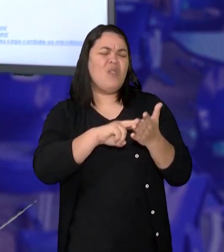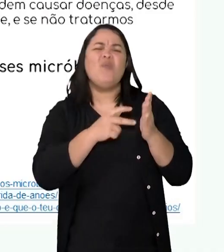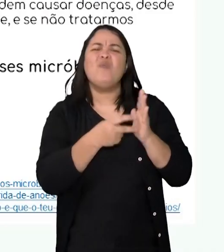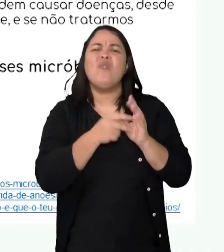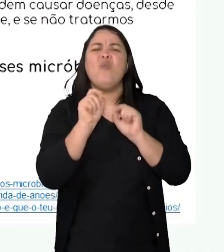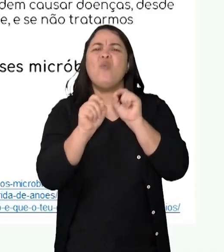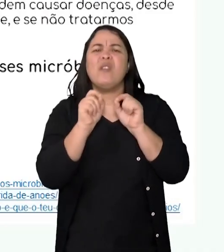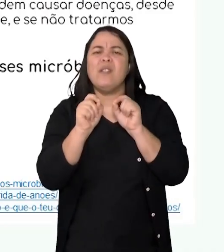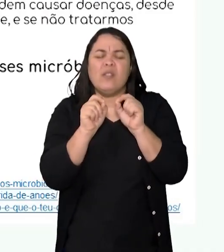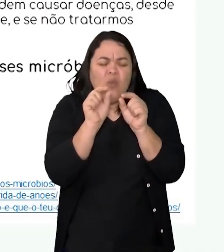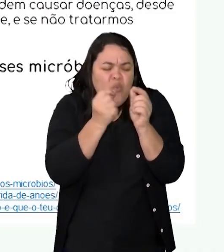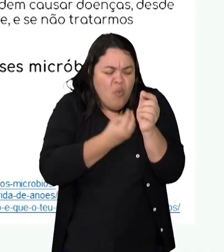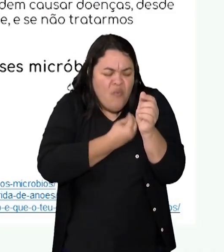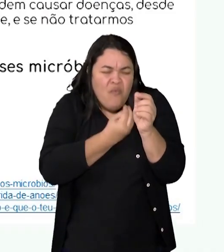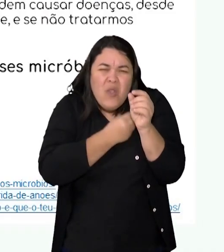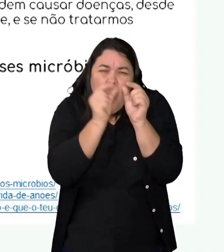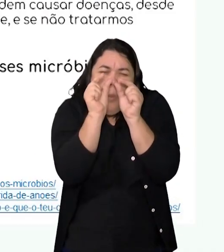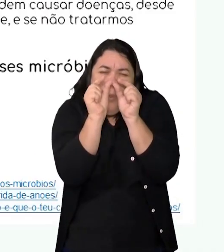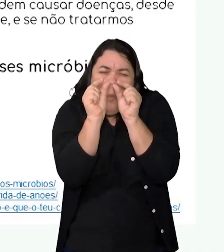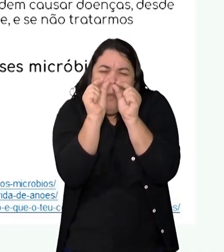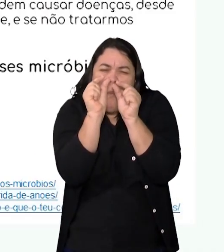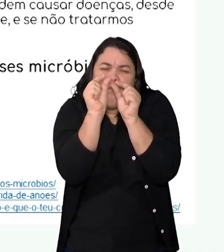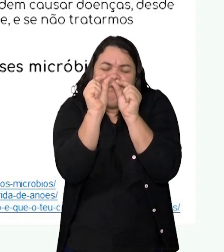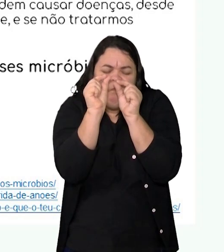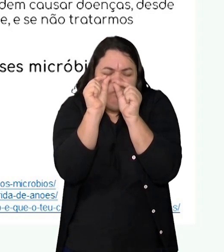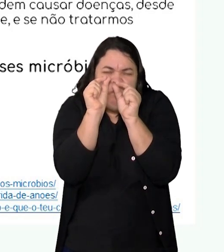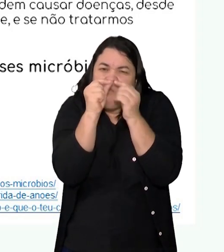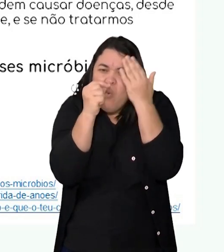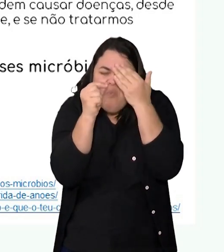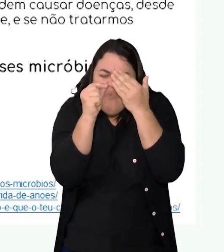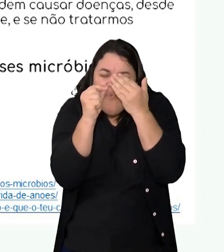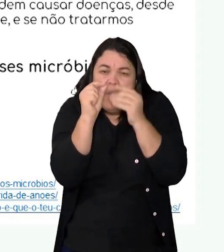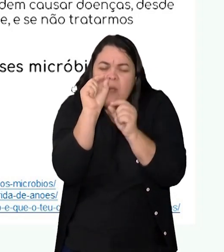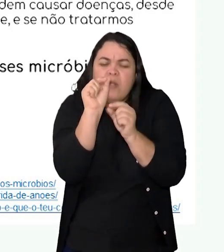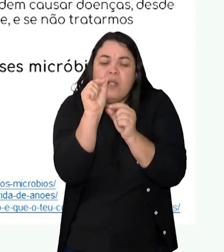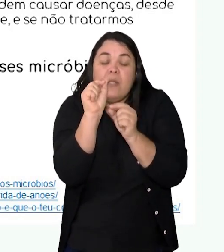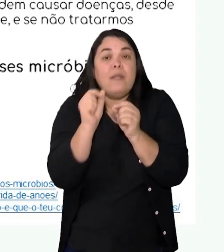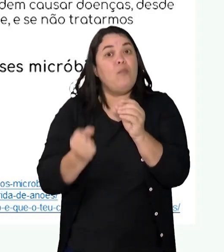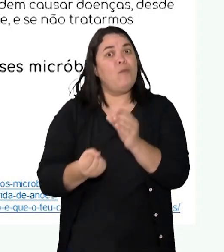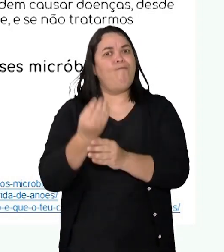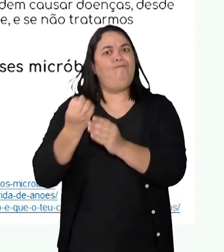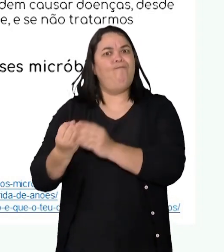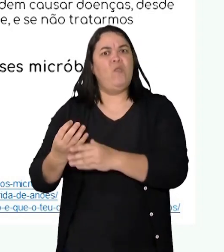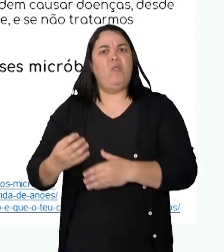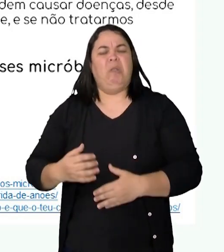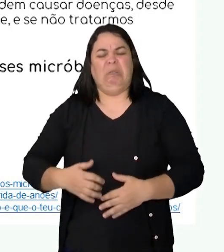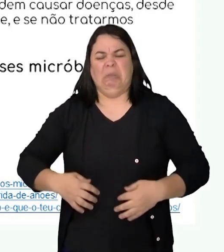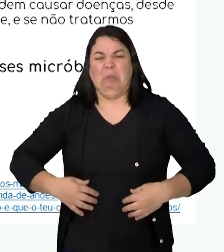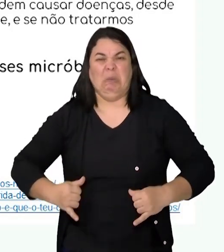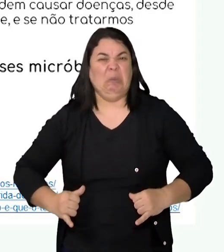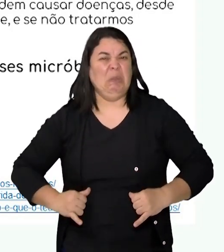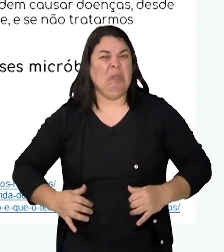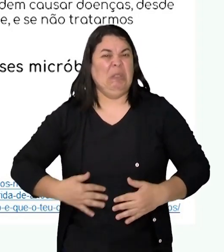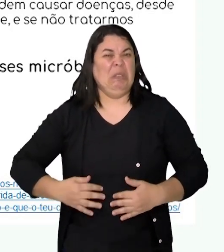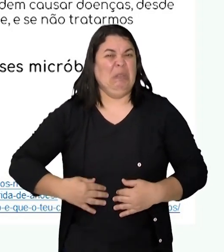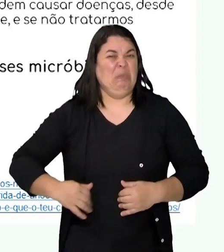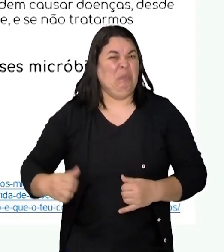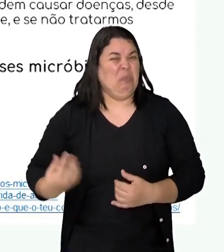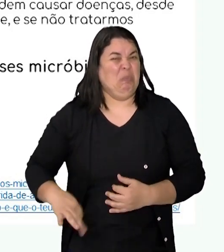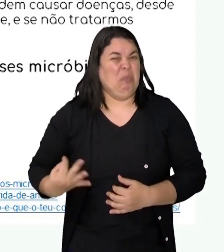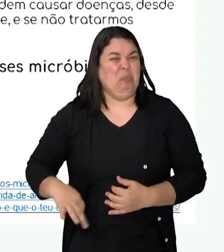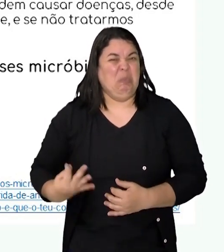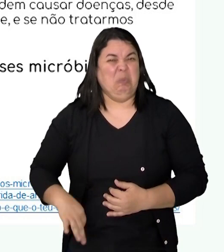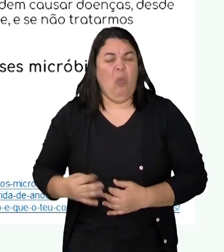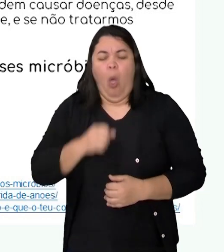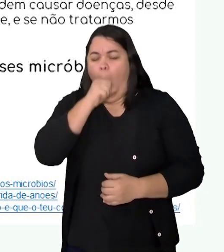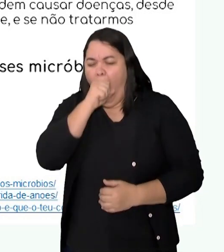micróbios, são seres microscópicos que podem causar doenças desde dores de barriga até tuberculose e, se não